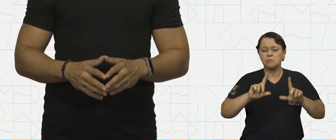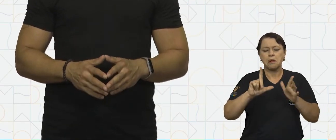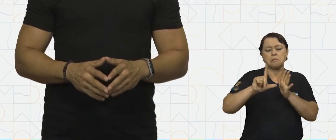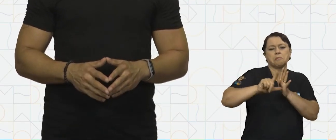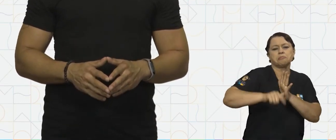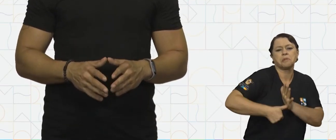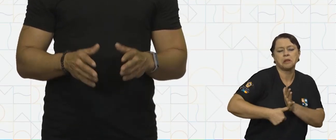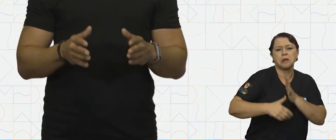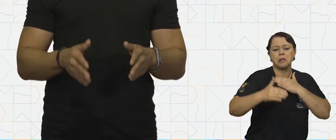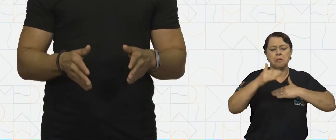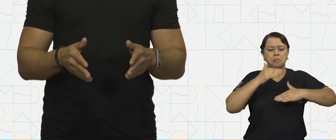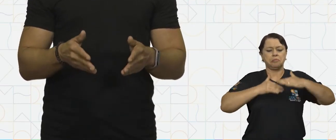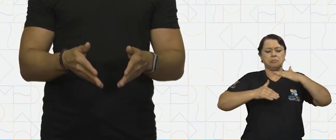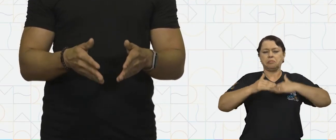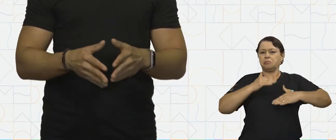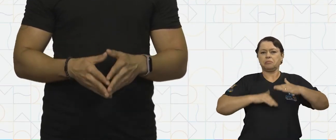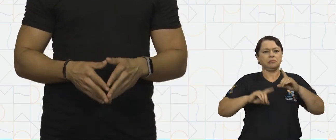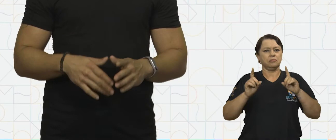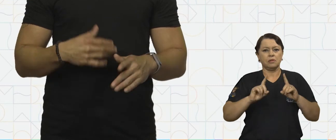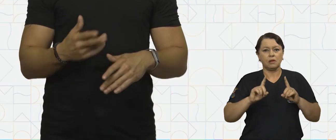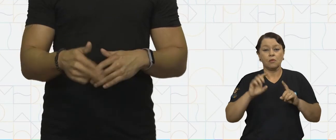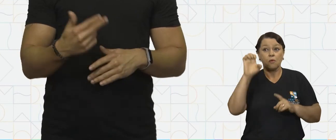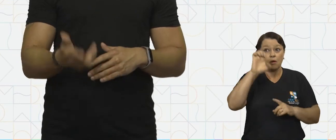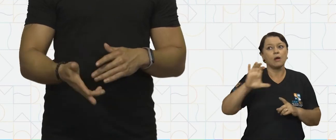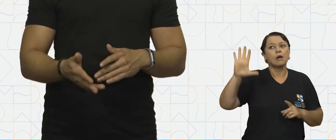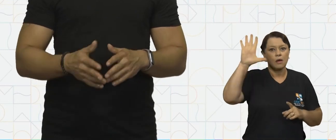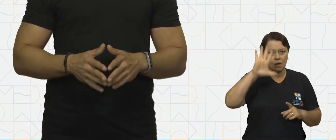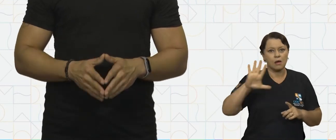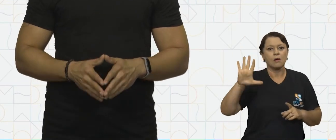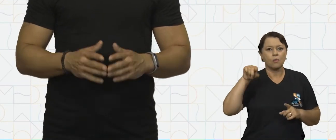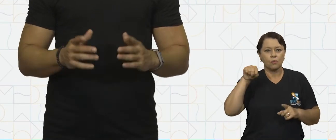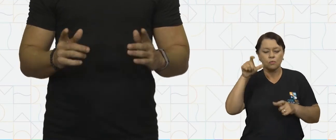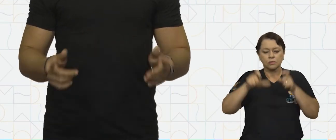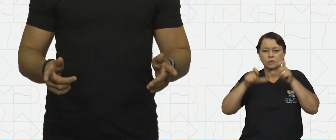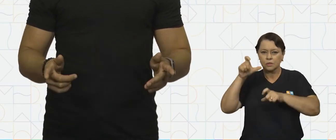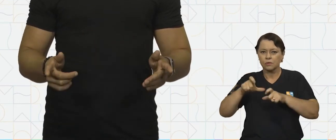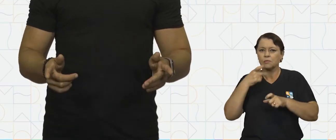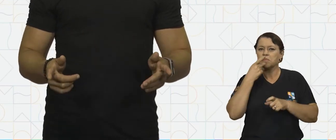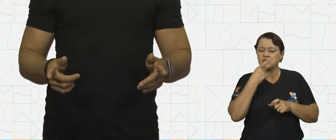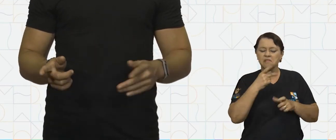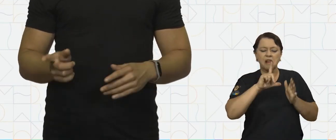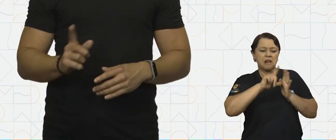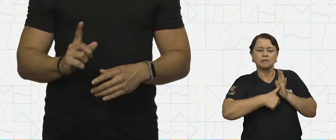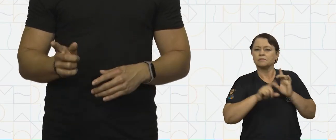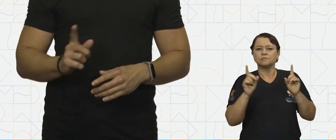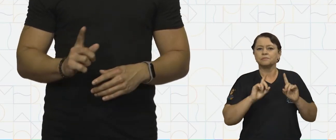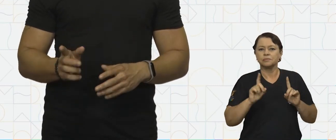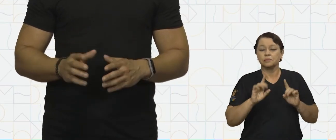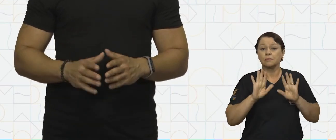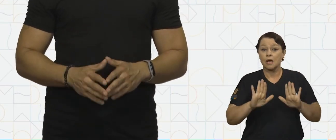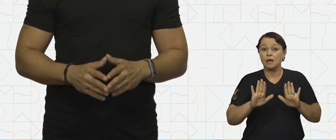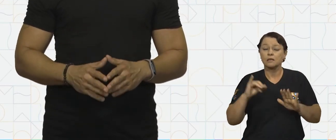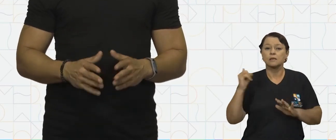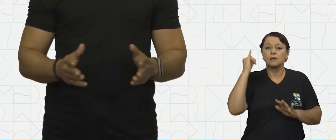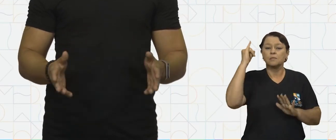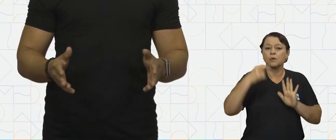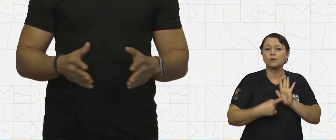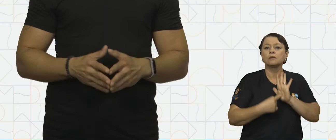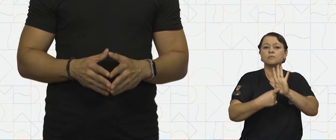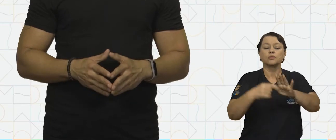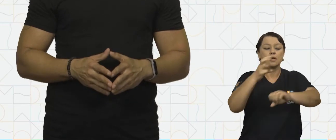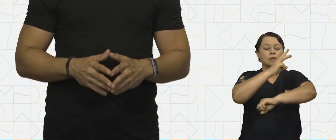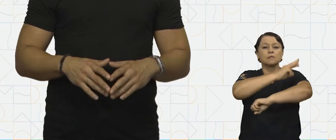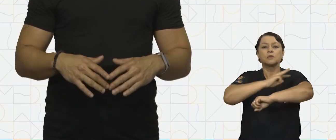atrasada como achavam os europeus que apareceram por aqui bem mais tarde. É importante destacar que não apenas na Mesopotâmia